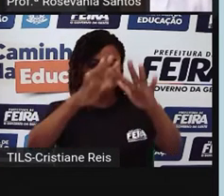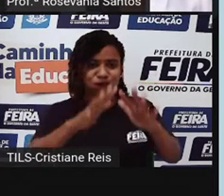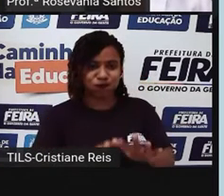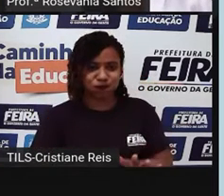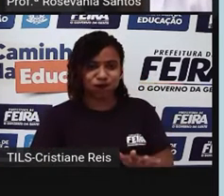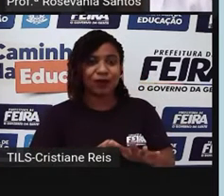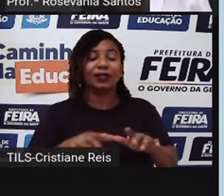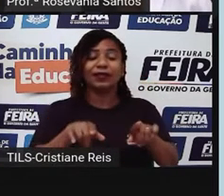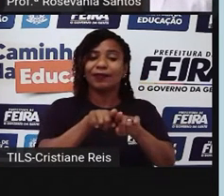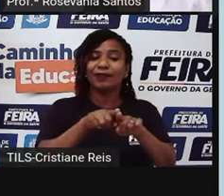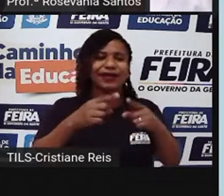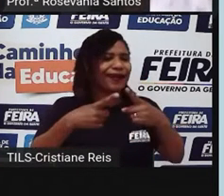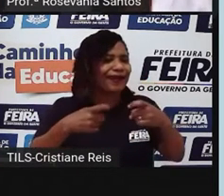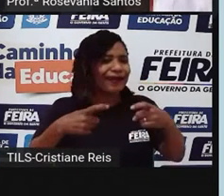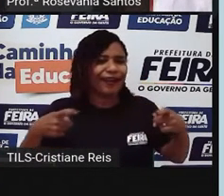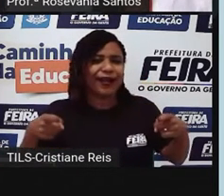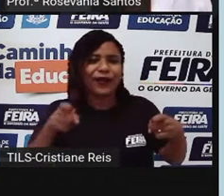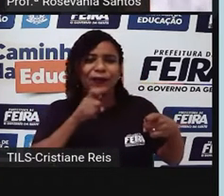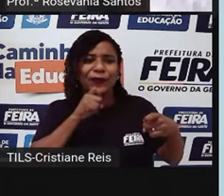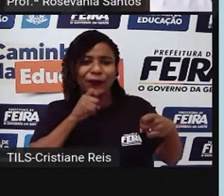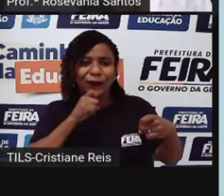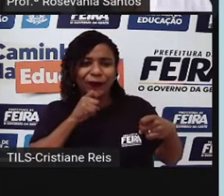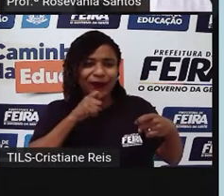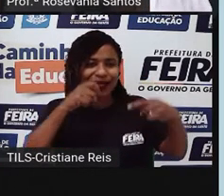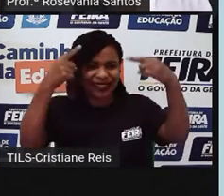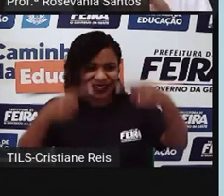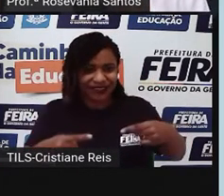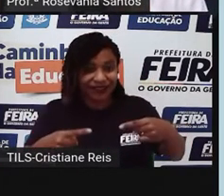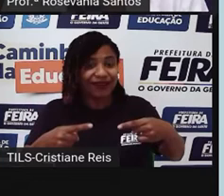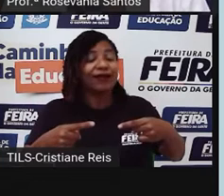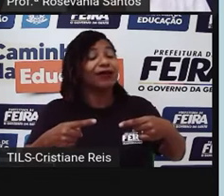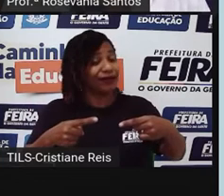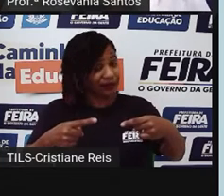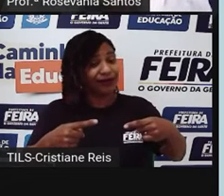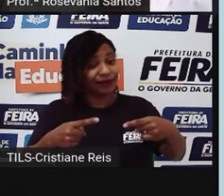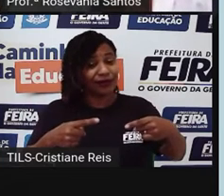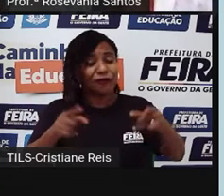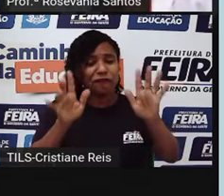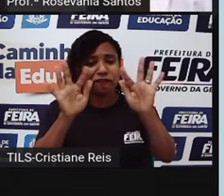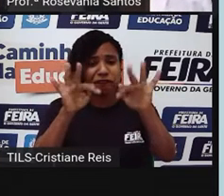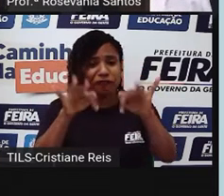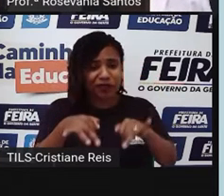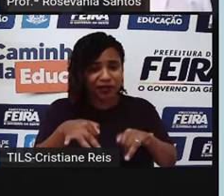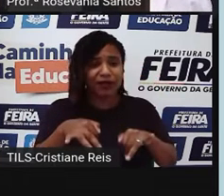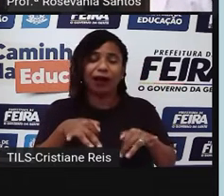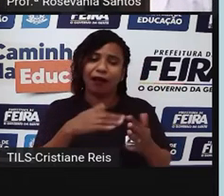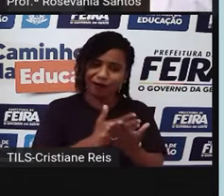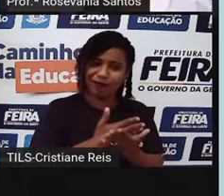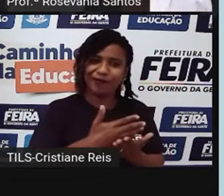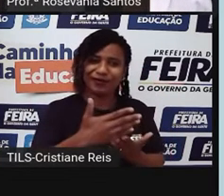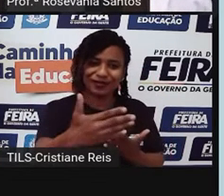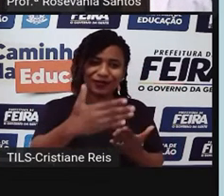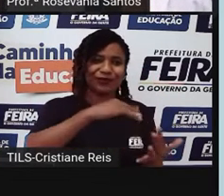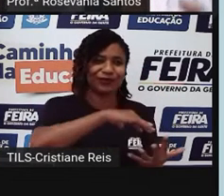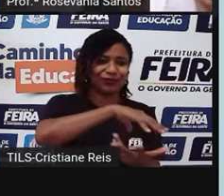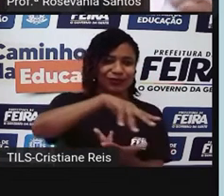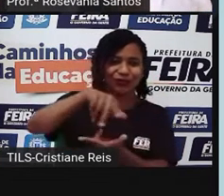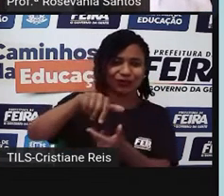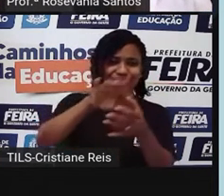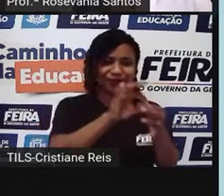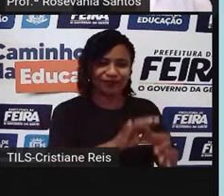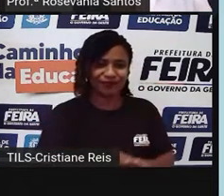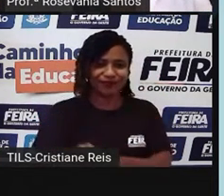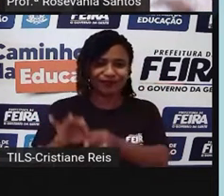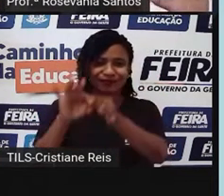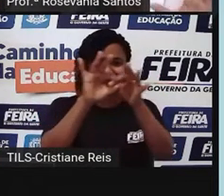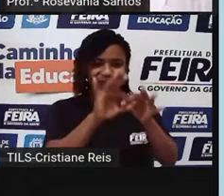já era um momento global. Se ele iniciou lá com as grandes navegações ou se já foi exatamente lá na década de 80, não importa. O que importa é